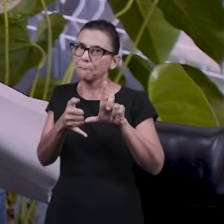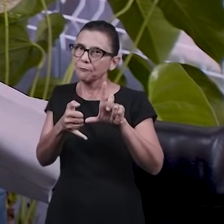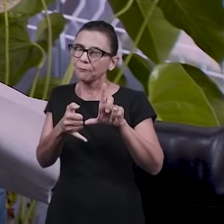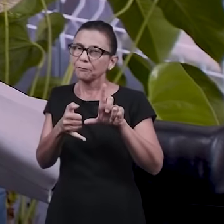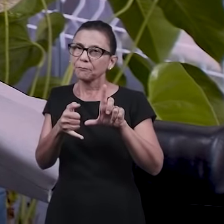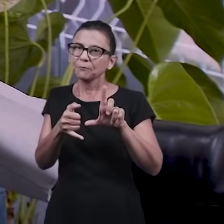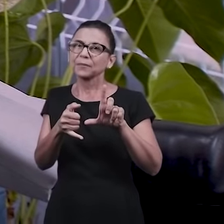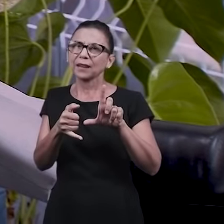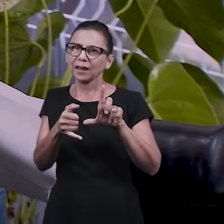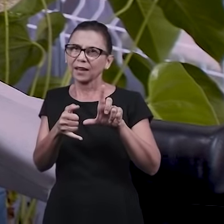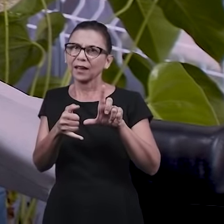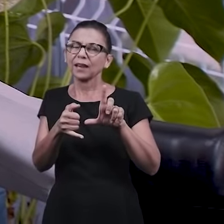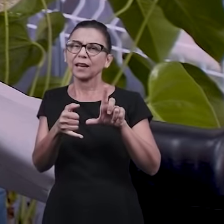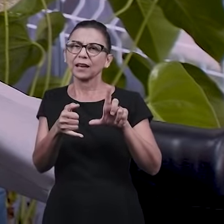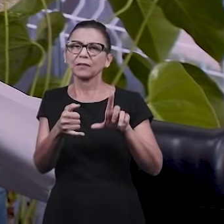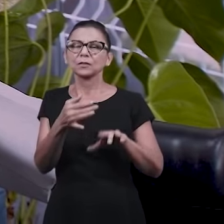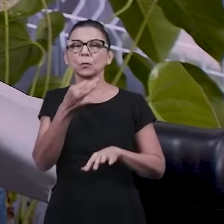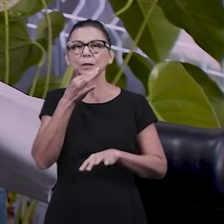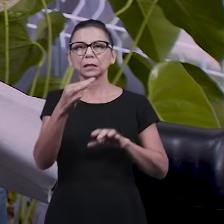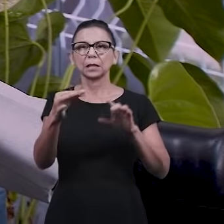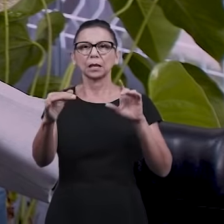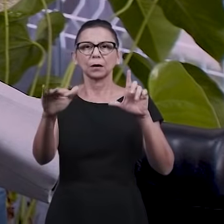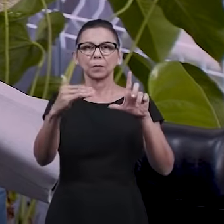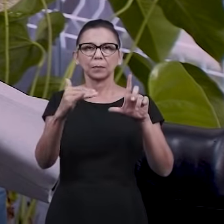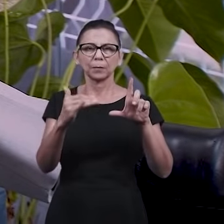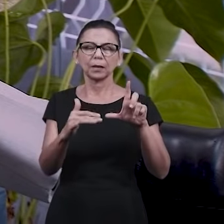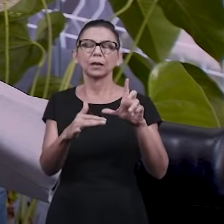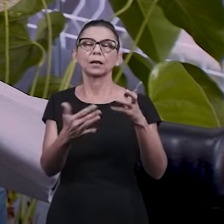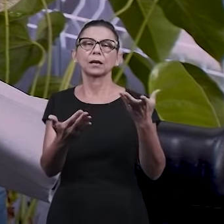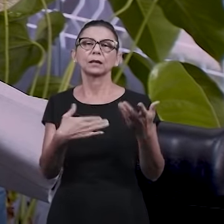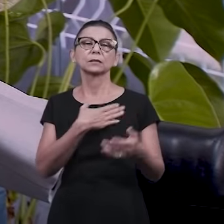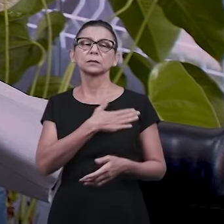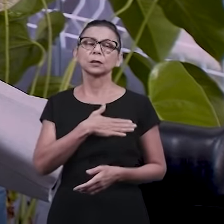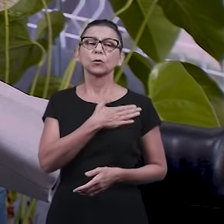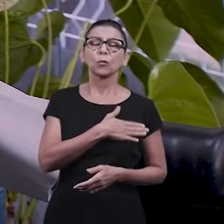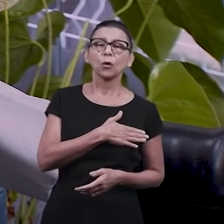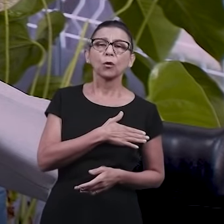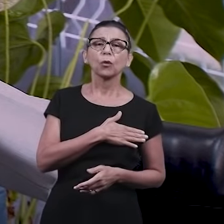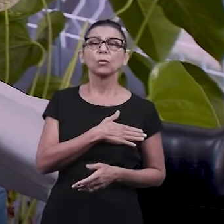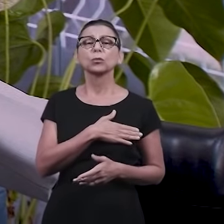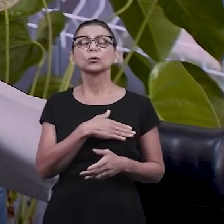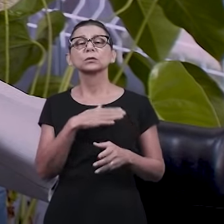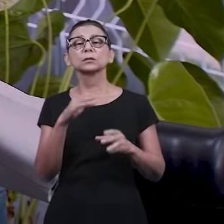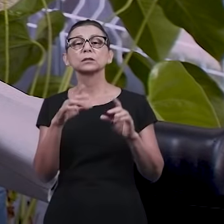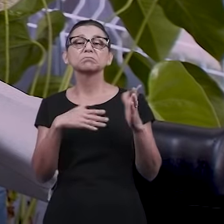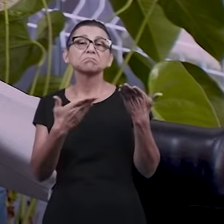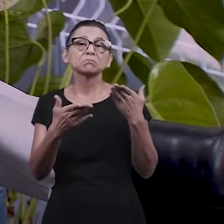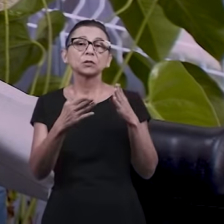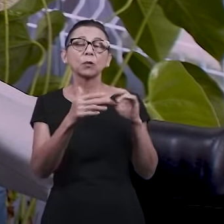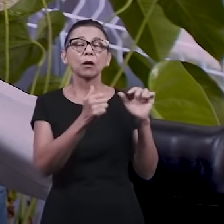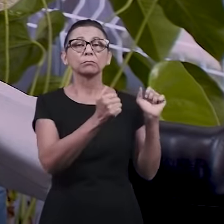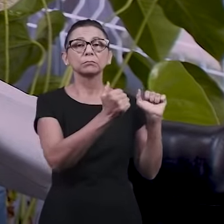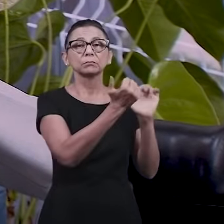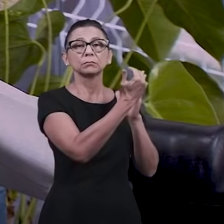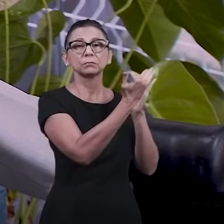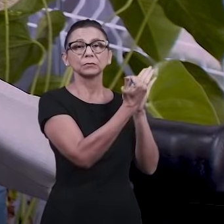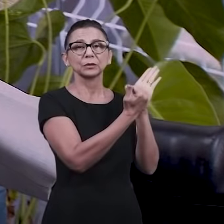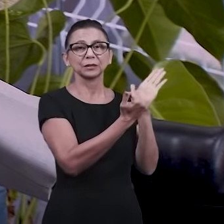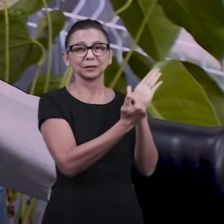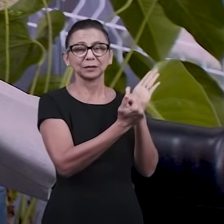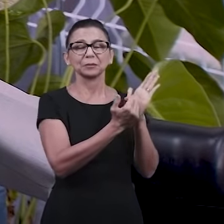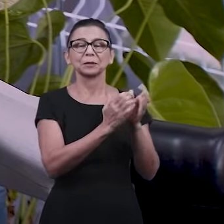quadros desse programa, o que você mais gosta, se tem alguma dúvida. Indique o quadro e a sua mensagem será enviada para